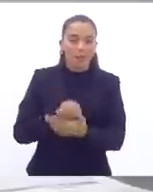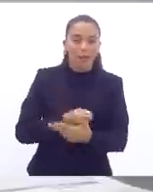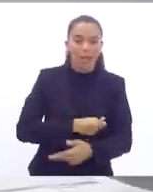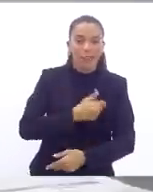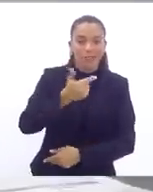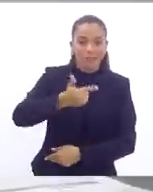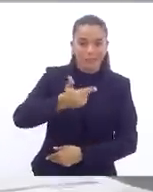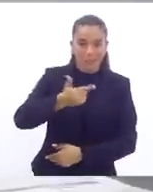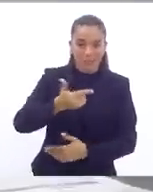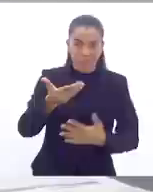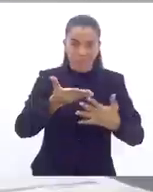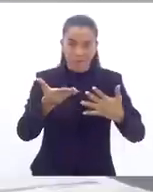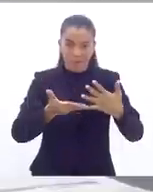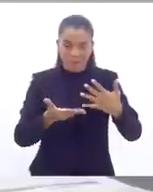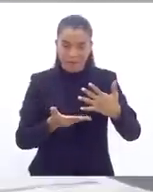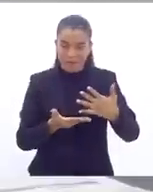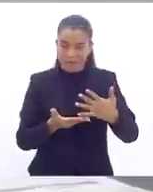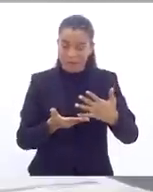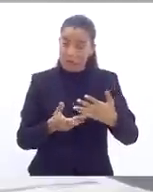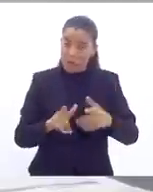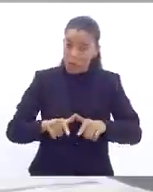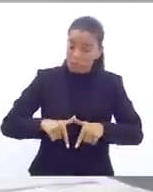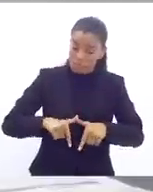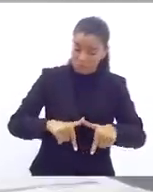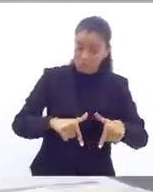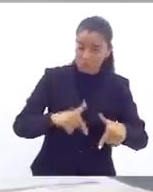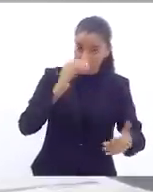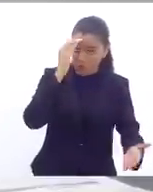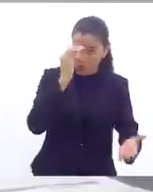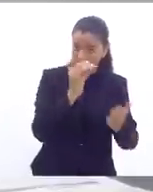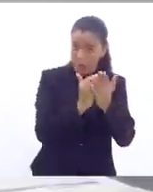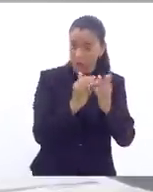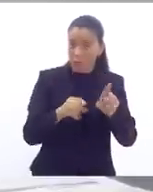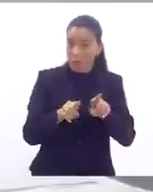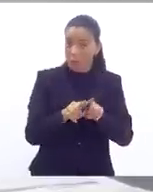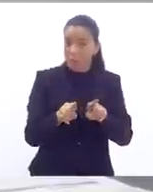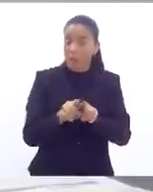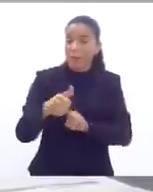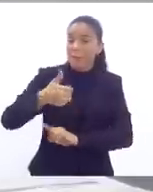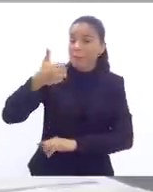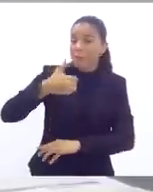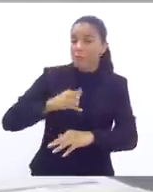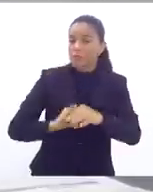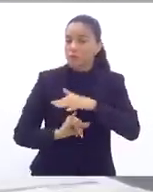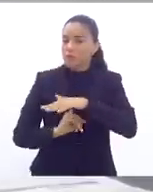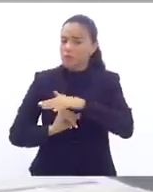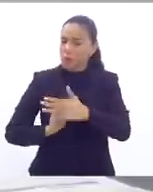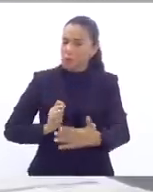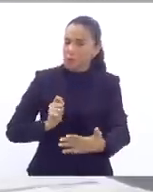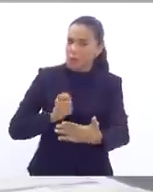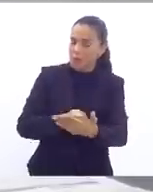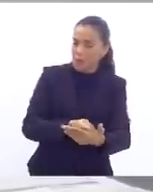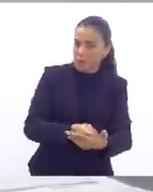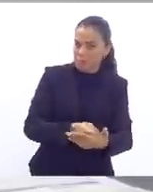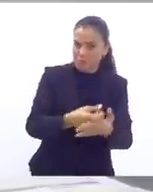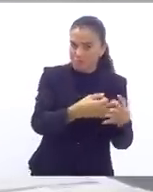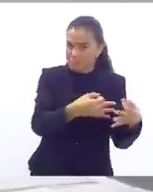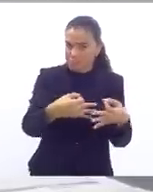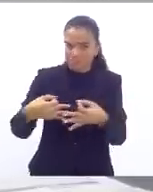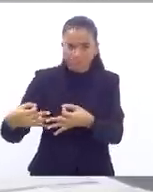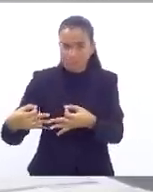parcela e assim o fizeram e a primeira instituição que fez isso devidamente